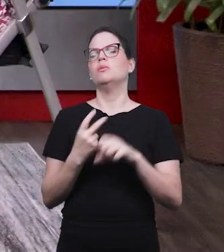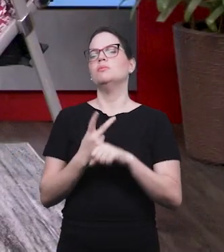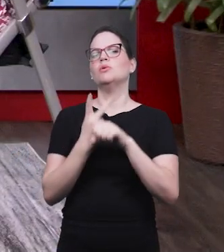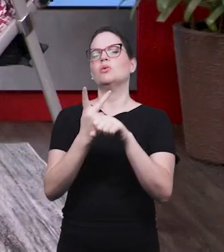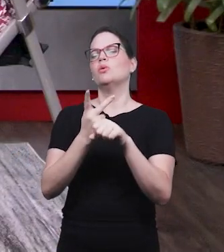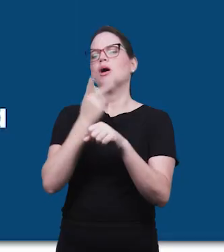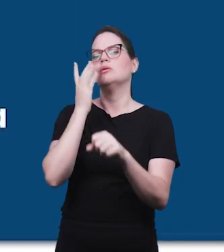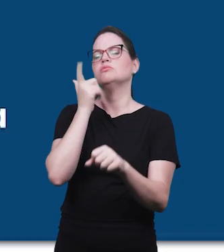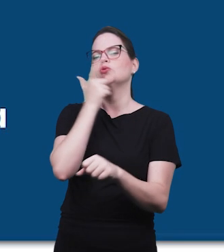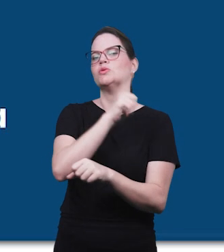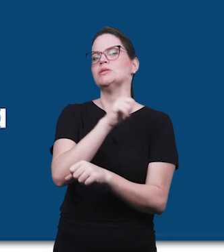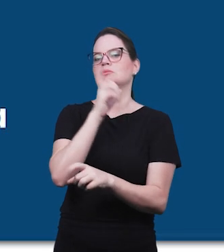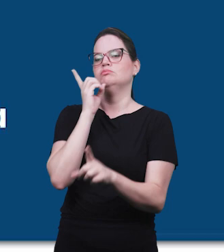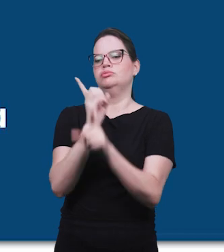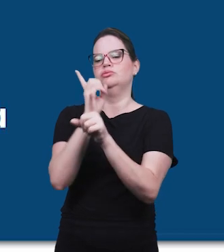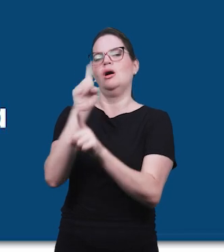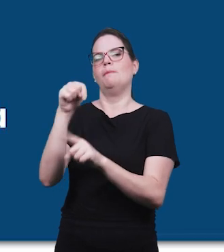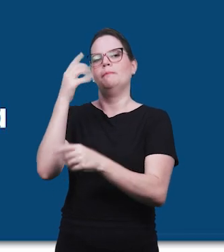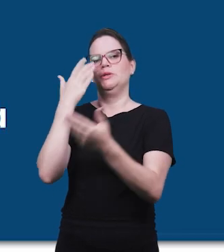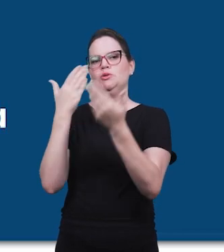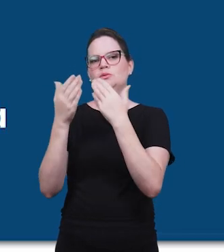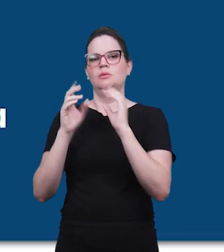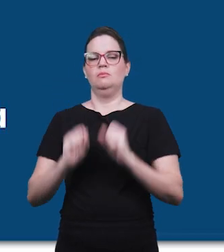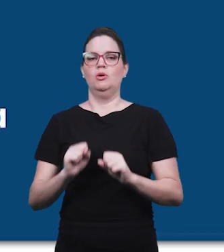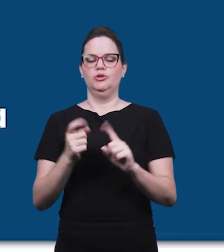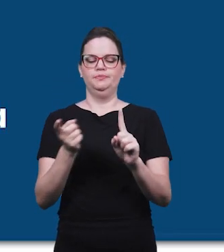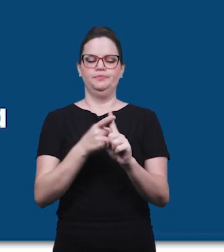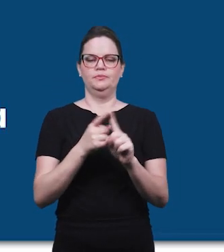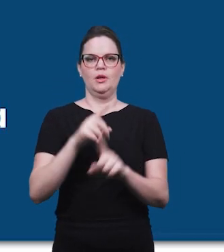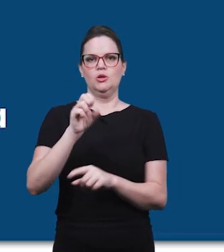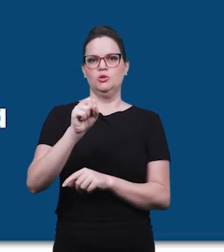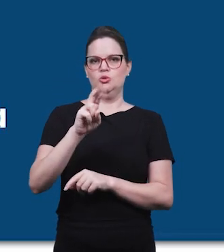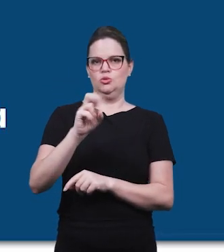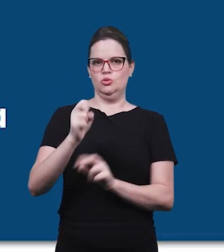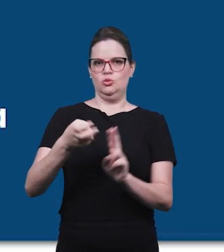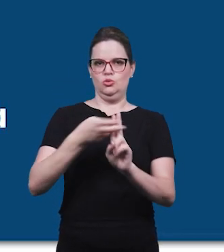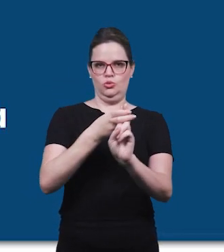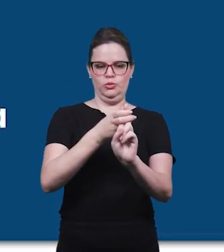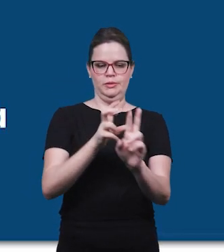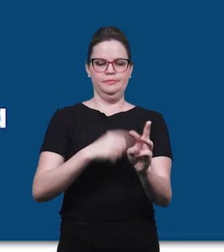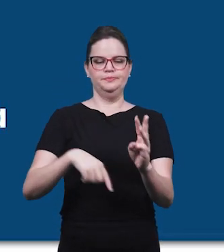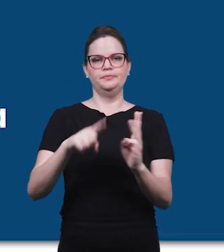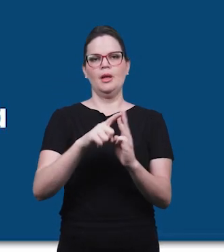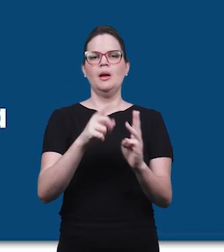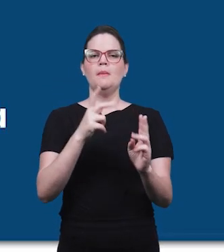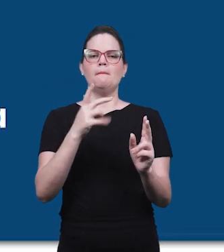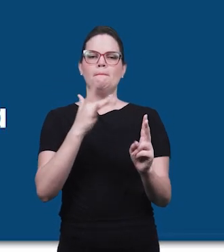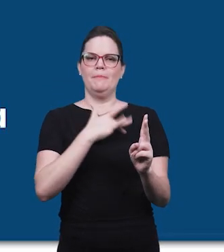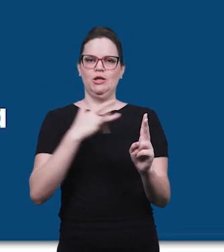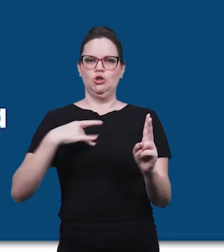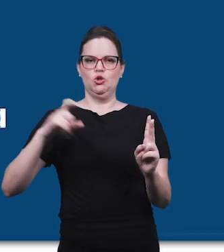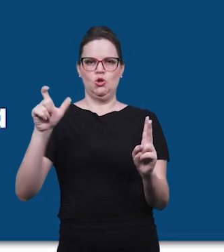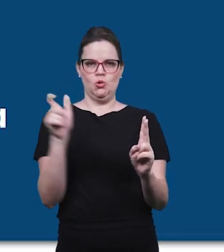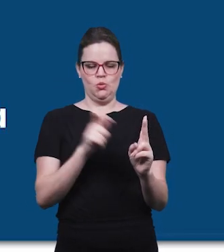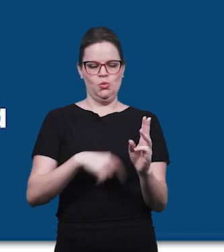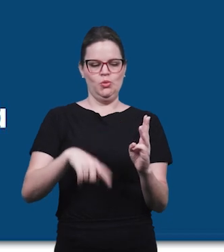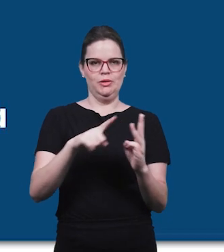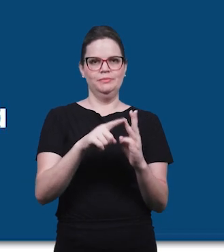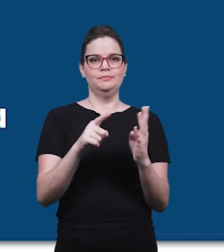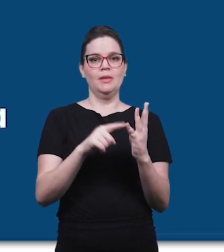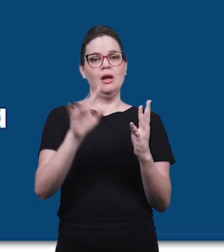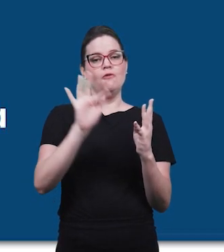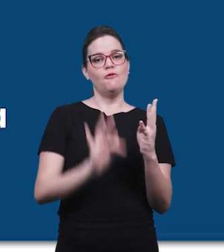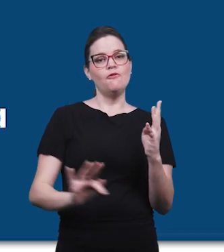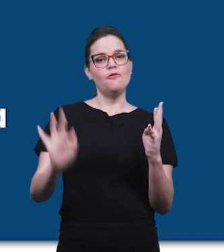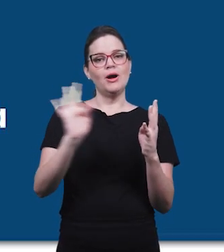neuropsicológica? Então, a pessoa pode procurar o SUS, clínicas particulares, planos de saúde,